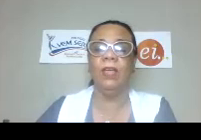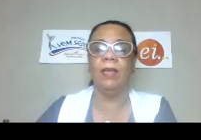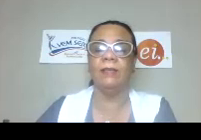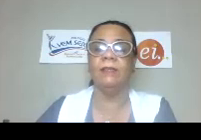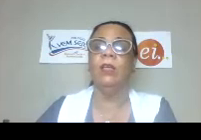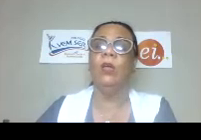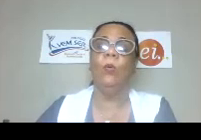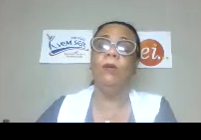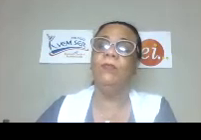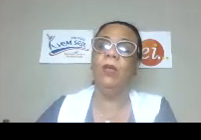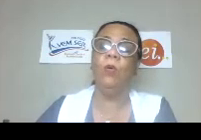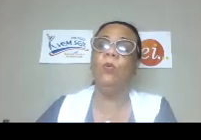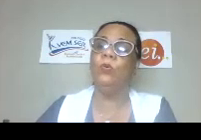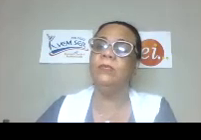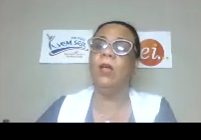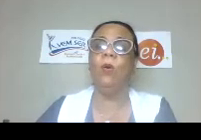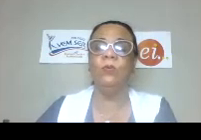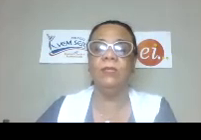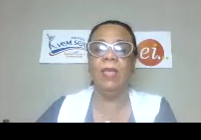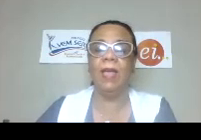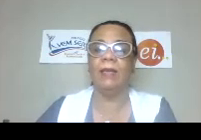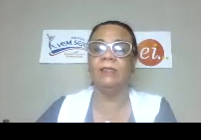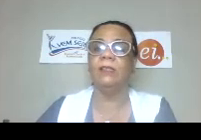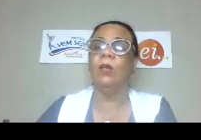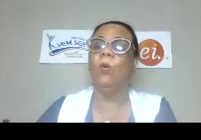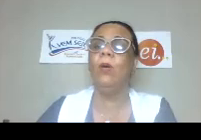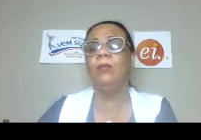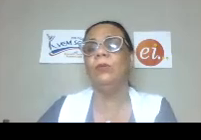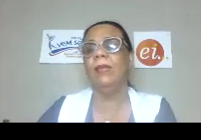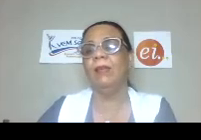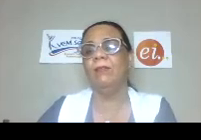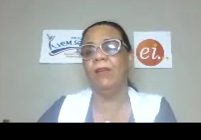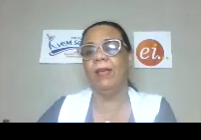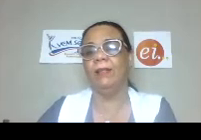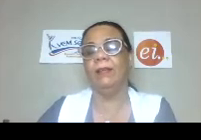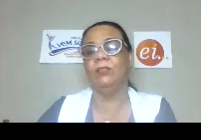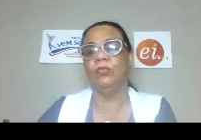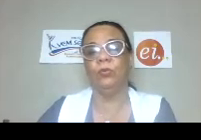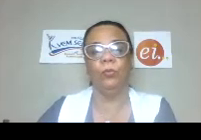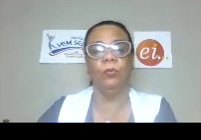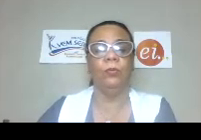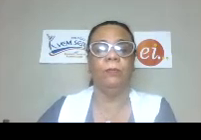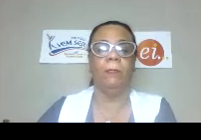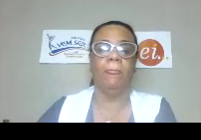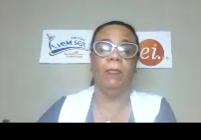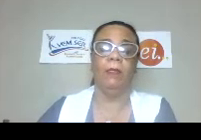de R$ 20. O avião custa R$ 11. Quanto que ela vai dar de